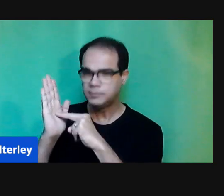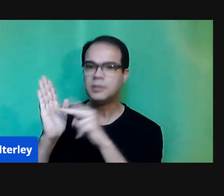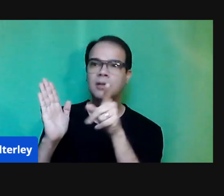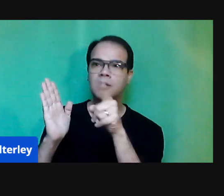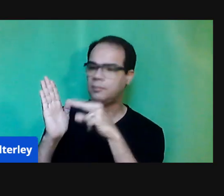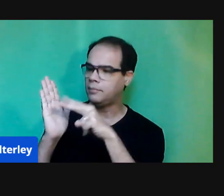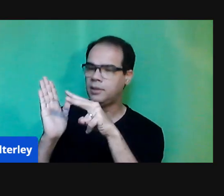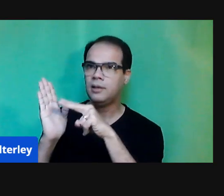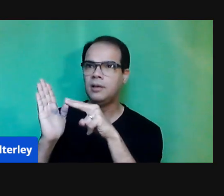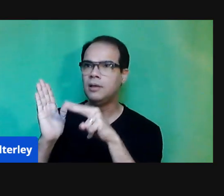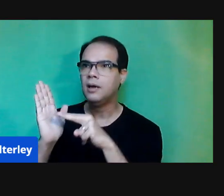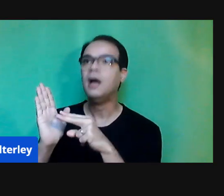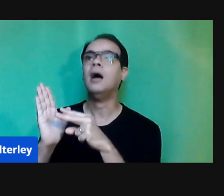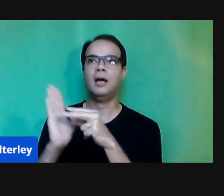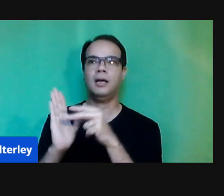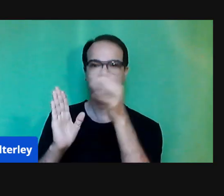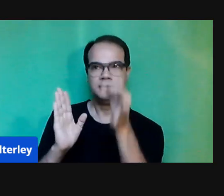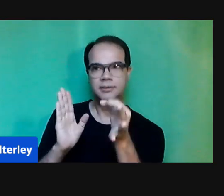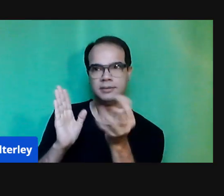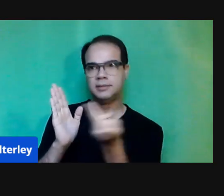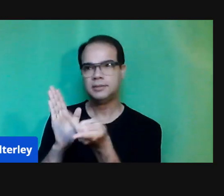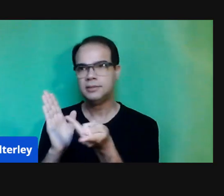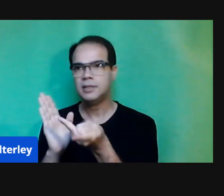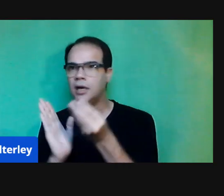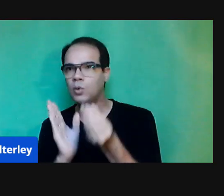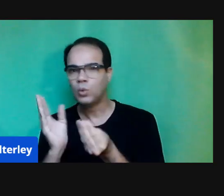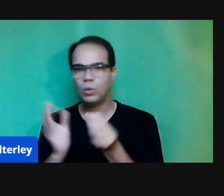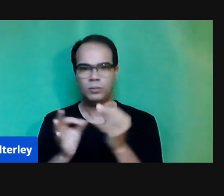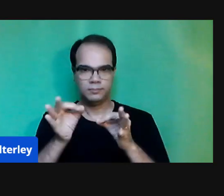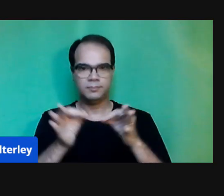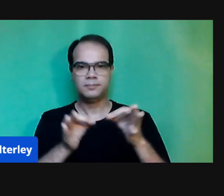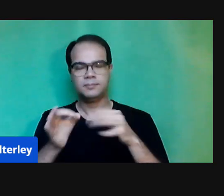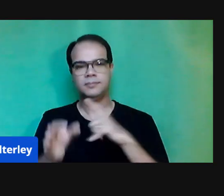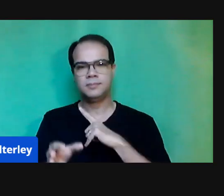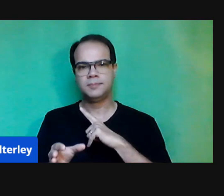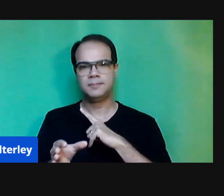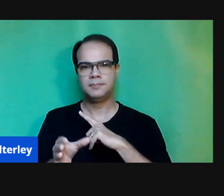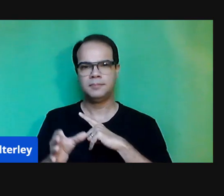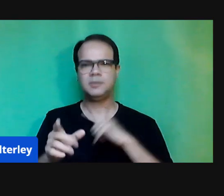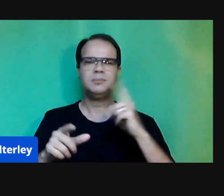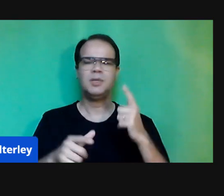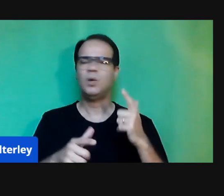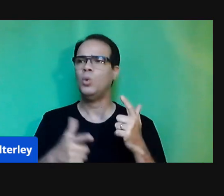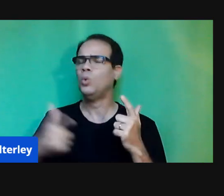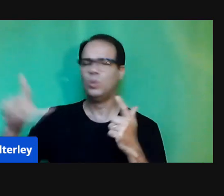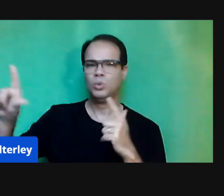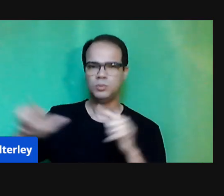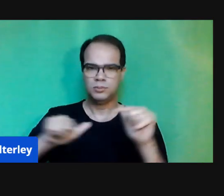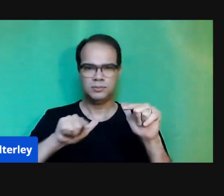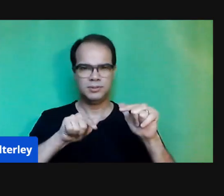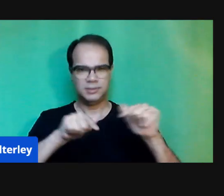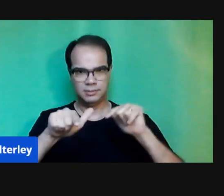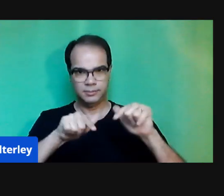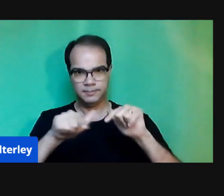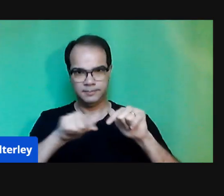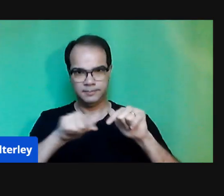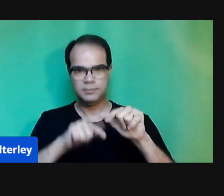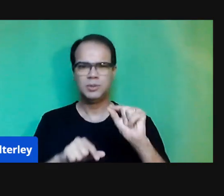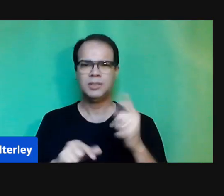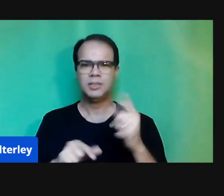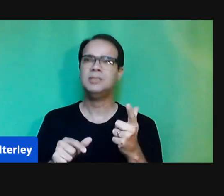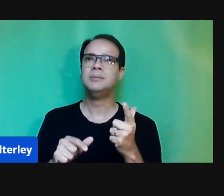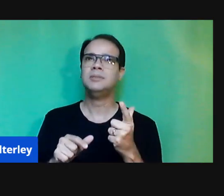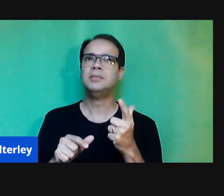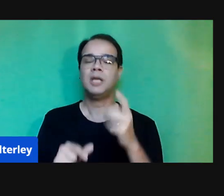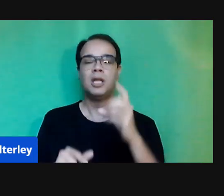Dentro da TV e fora da TV, eu também trabalho com outras produções audiovisuais, principalmente